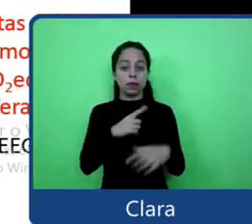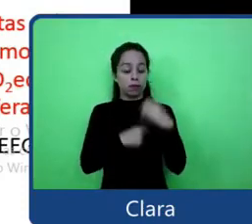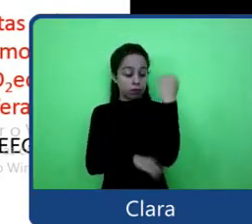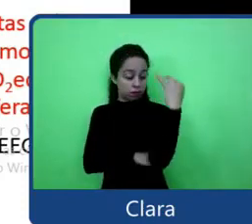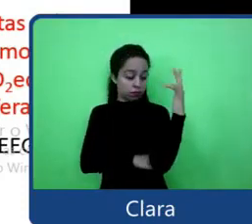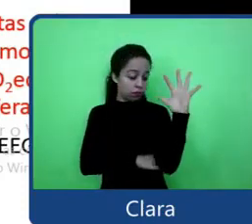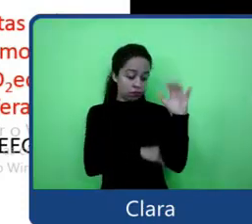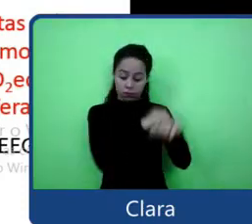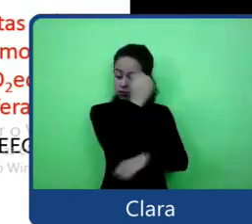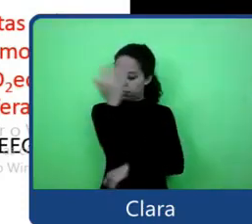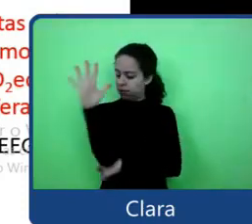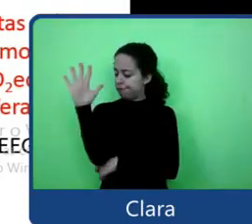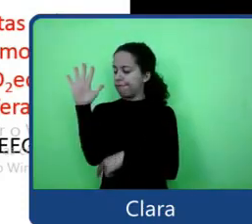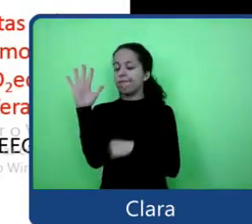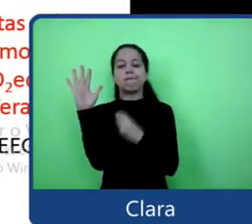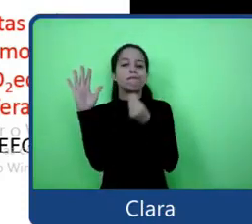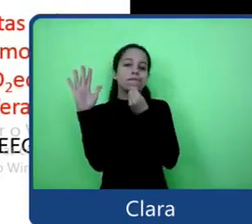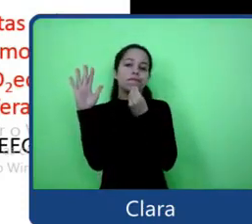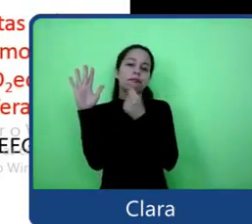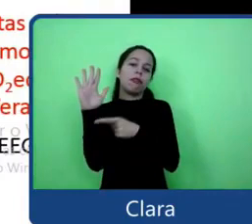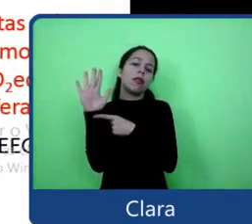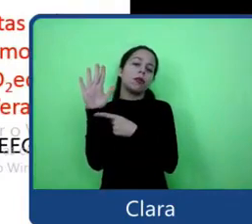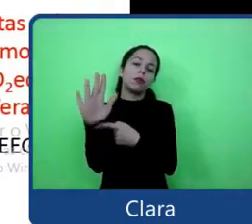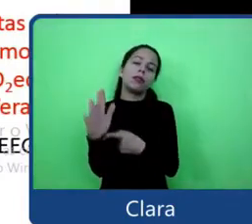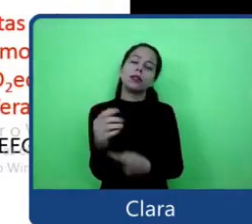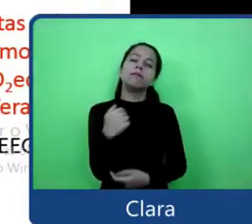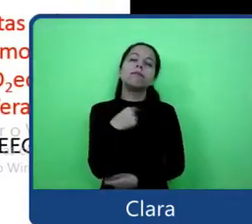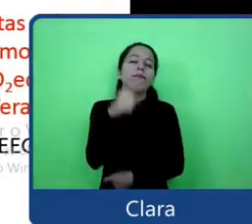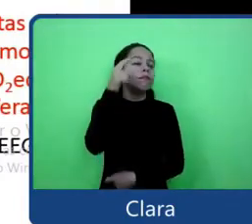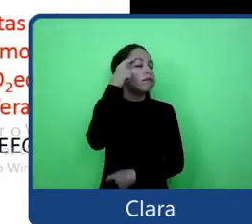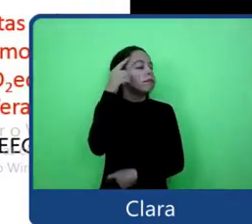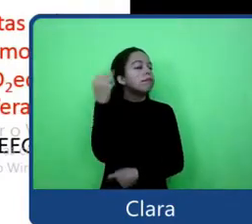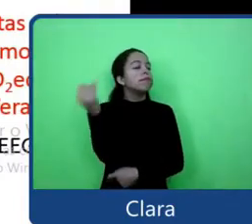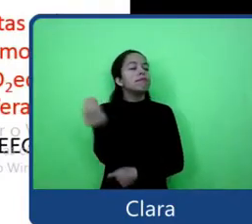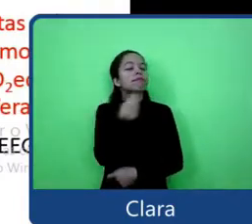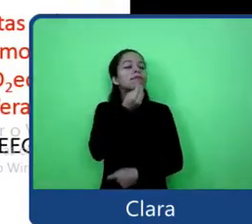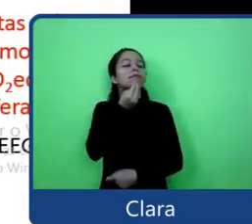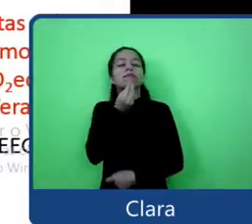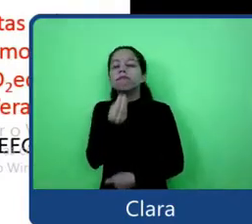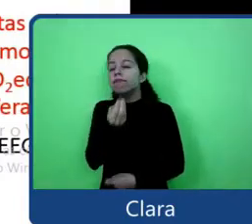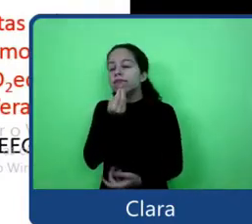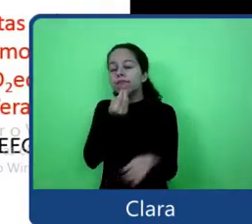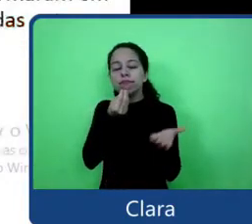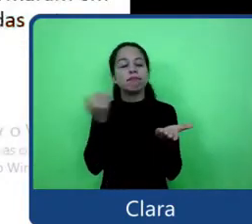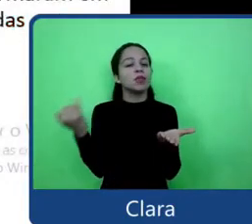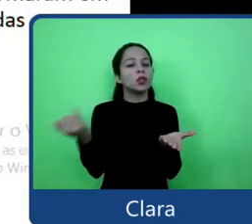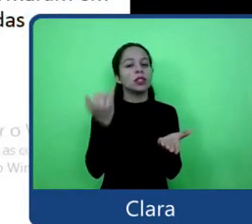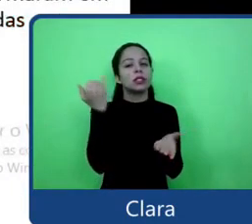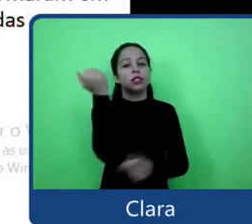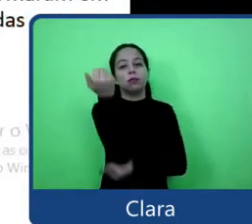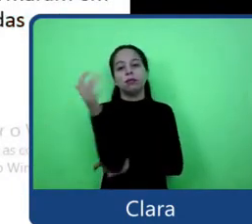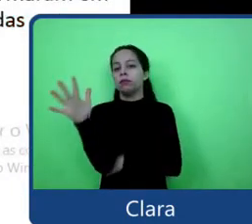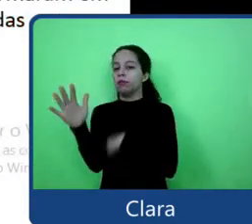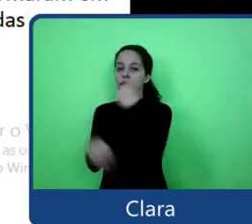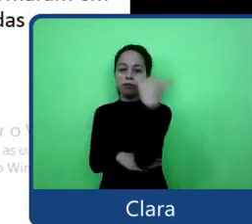outros, né? Então, é fundamental a gente manter as nossas florestas em pé, né?